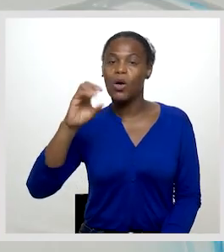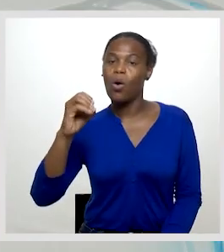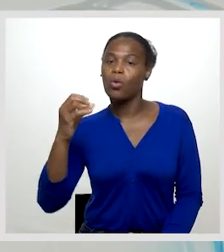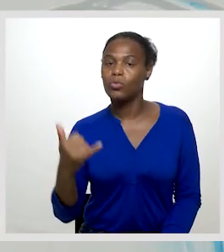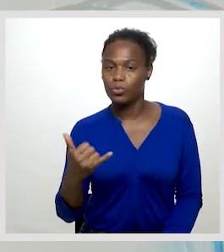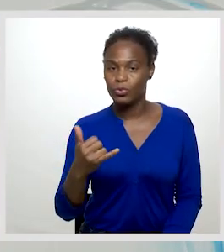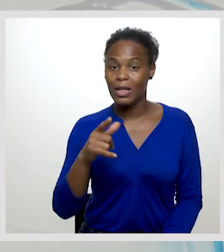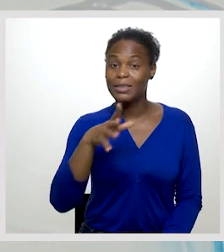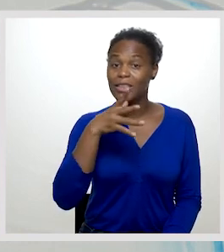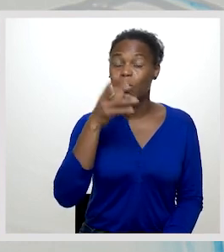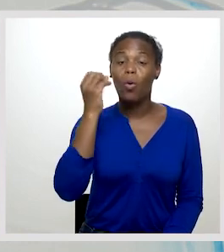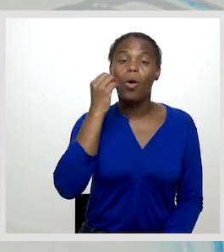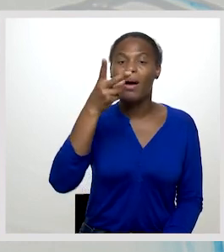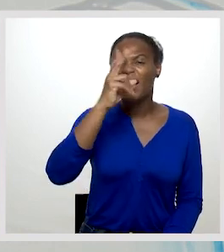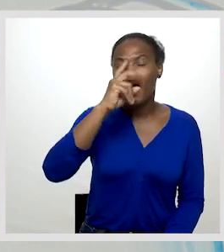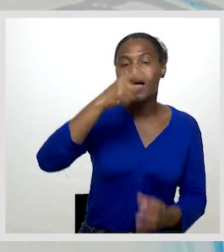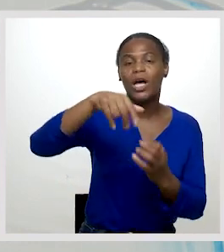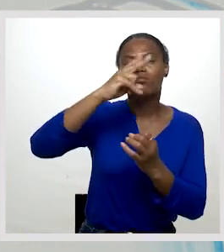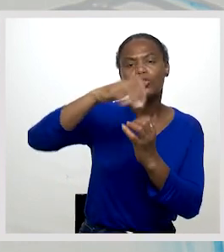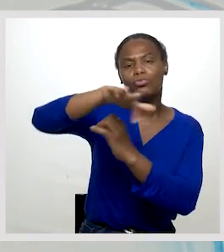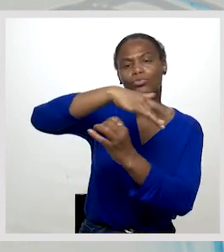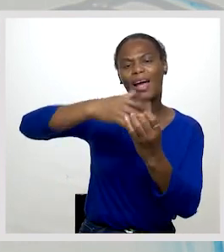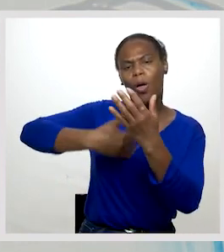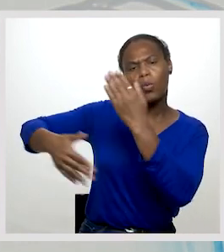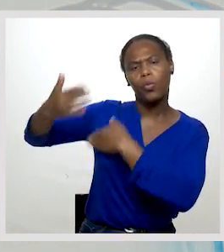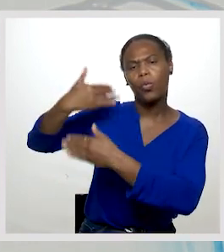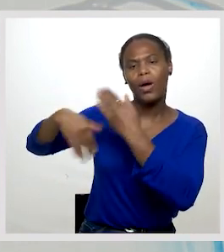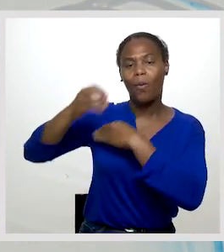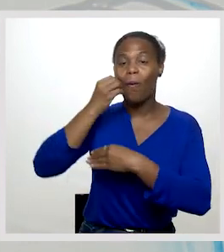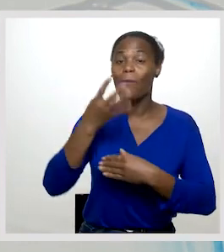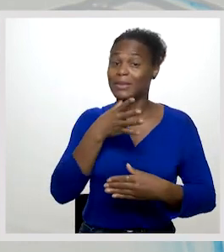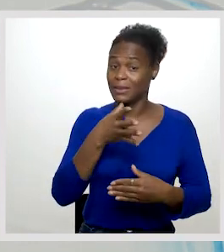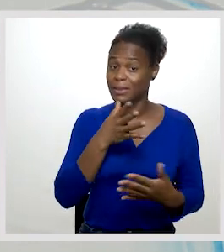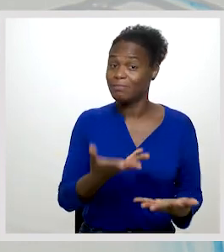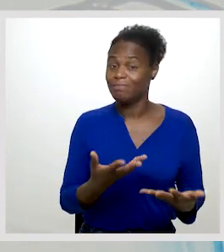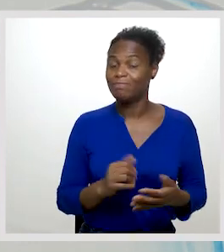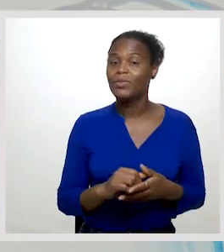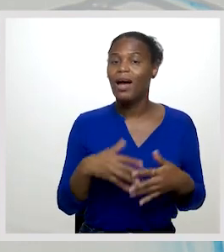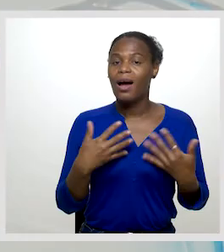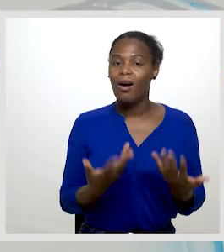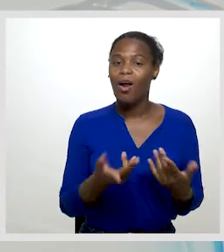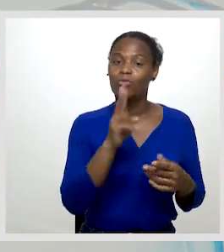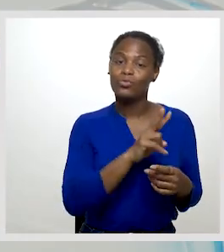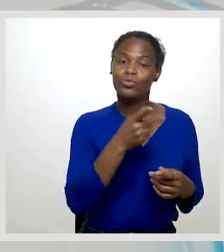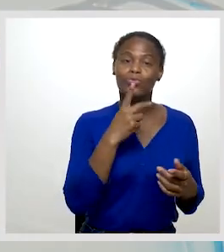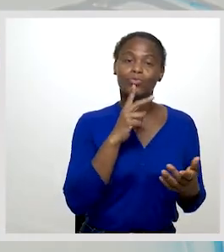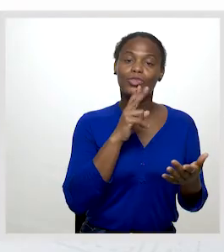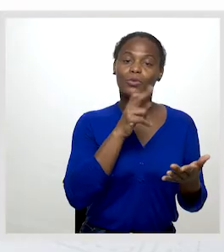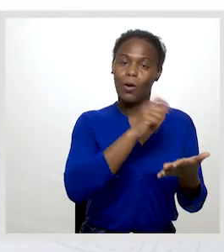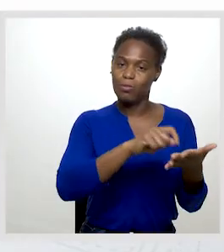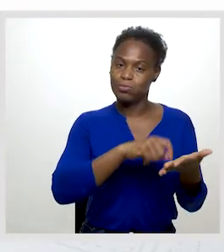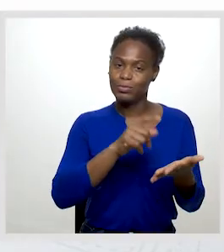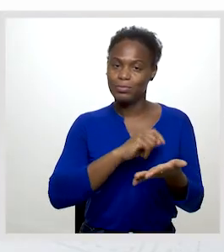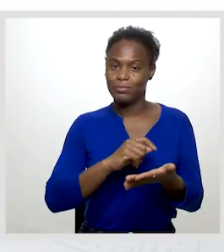da constituição gasosa. Refere-se dos gases, está bem? Agora vamos para o